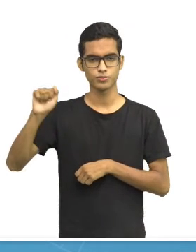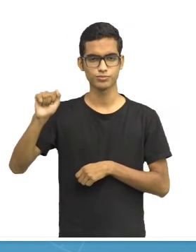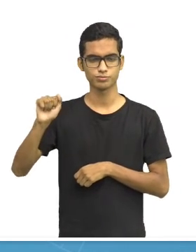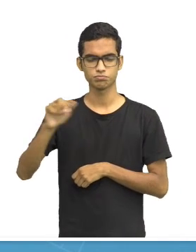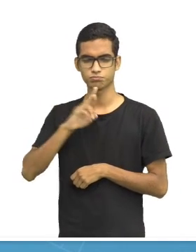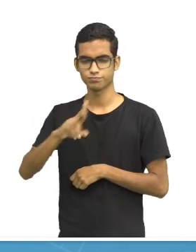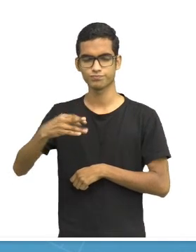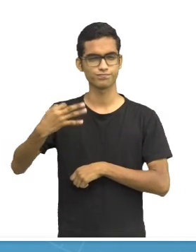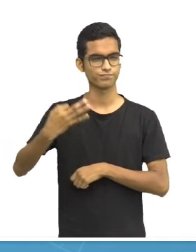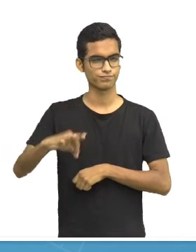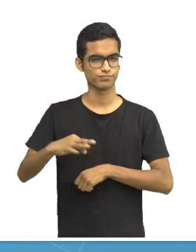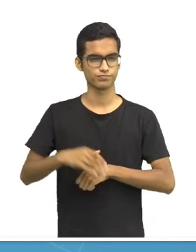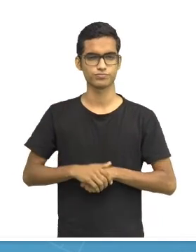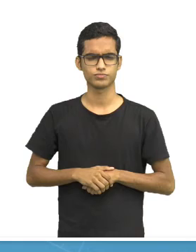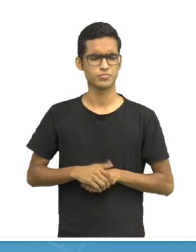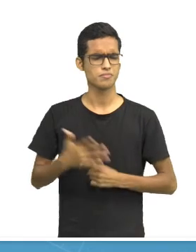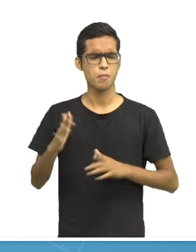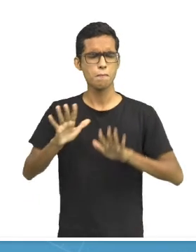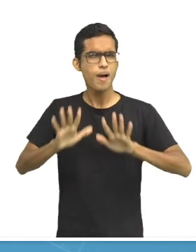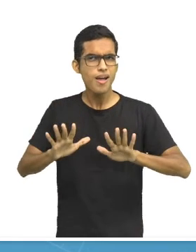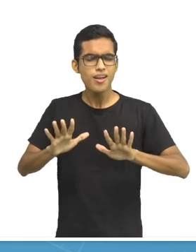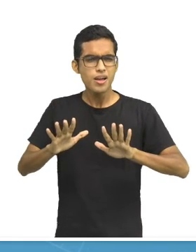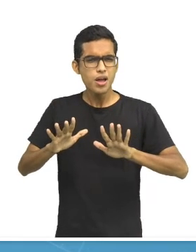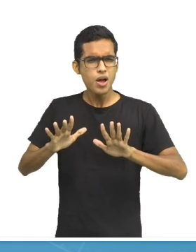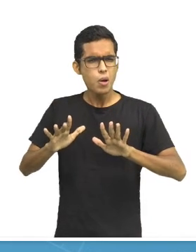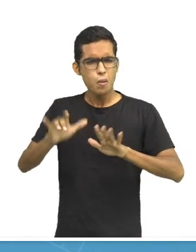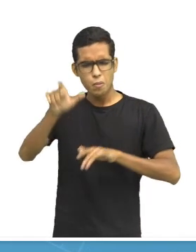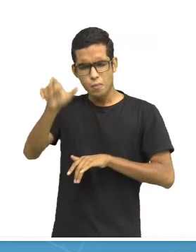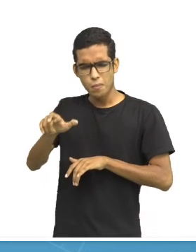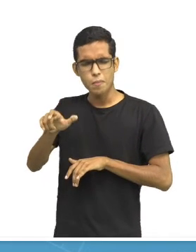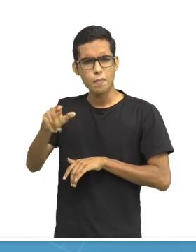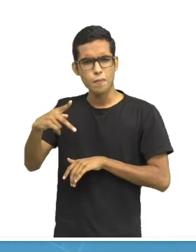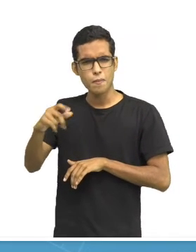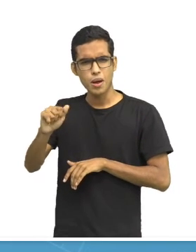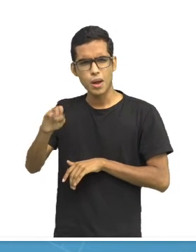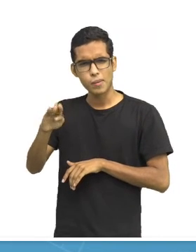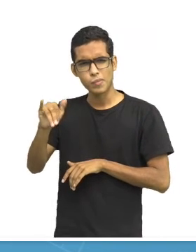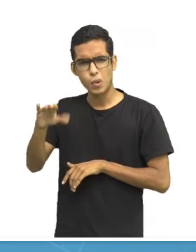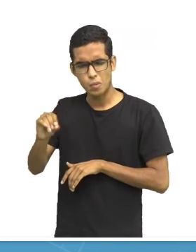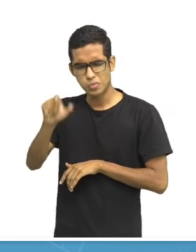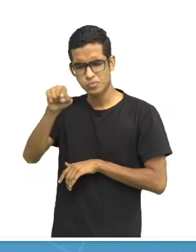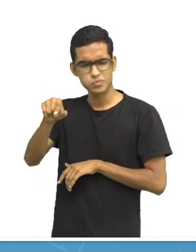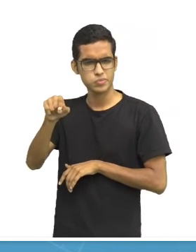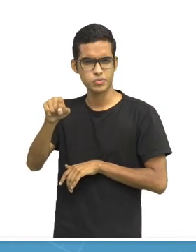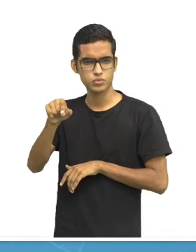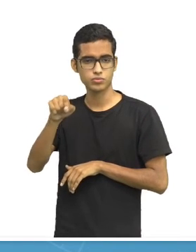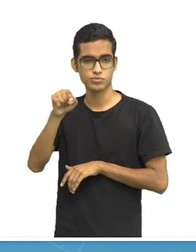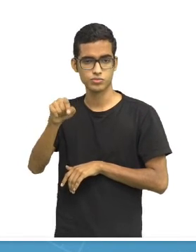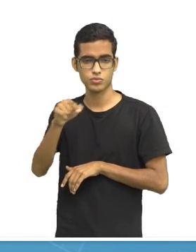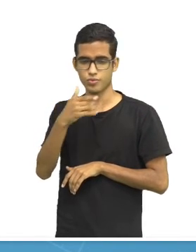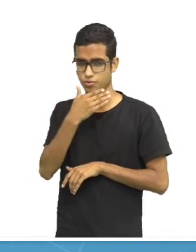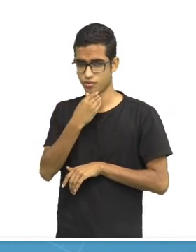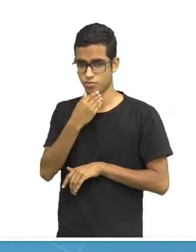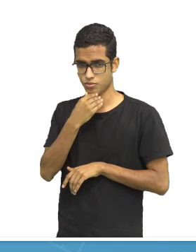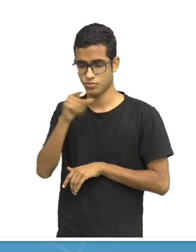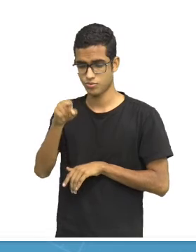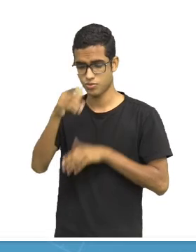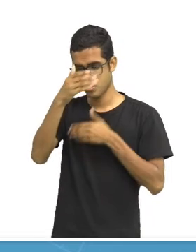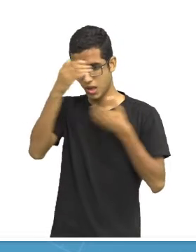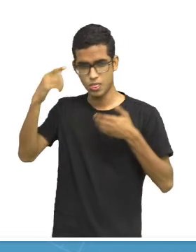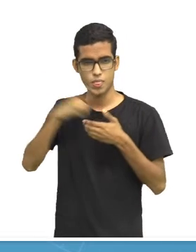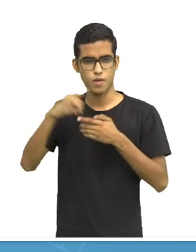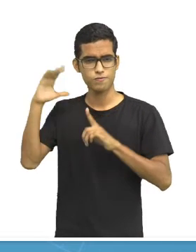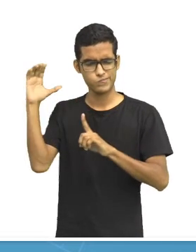respondeu corretamente. Mas por que foi o Pablo Picasso? Então, o Pablo Picasso, ele teve uma